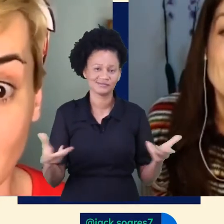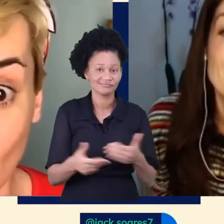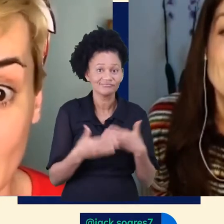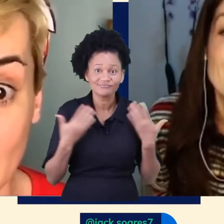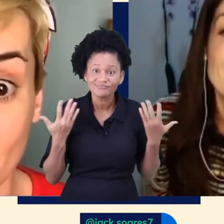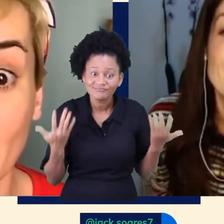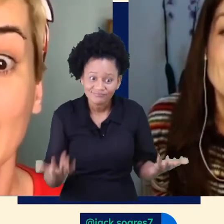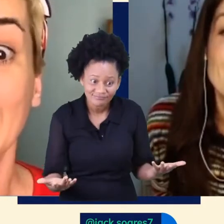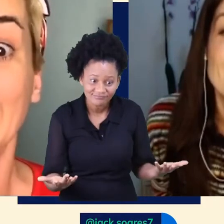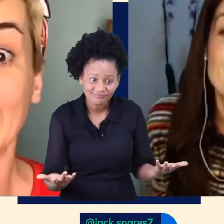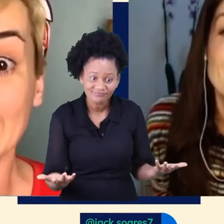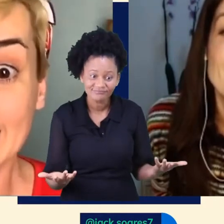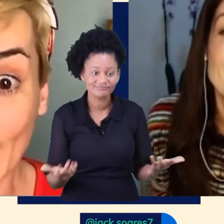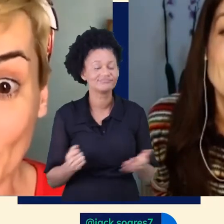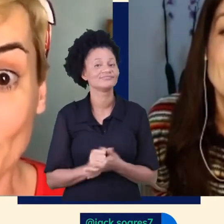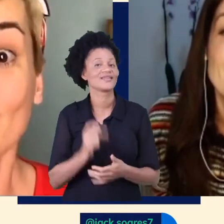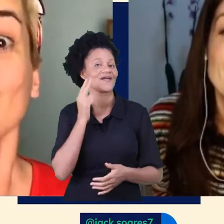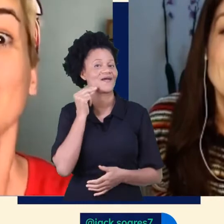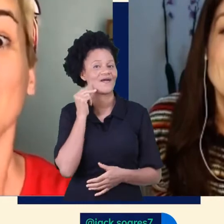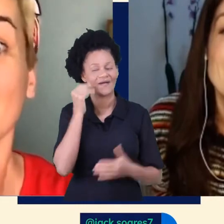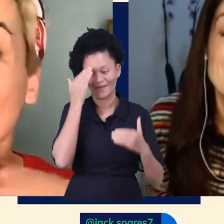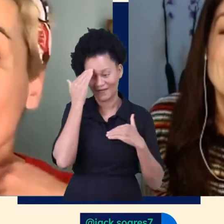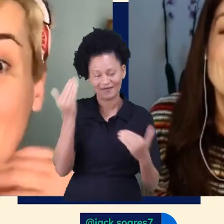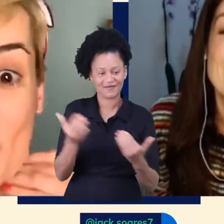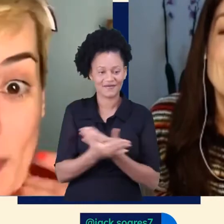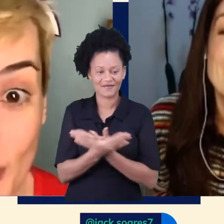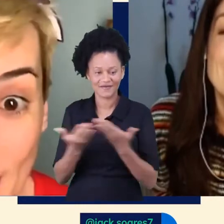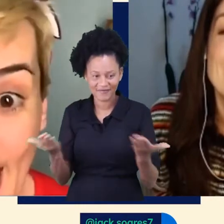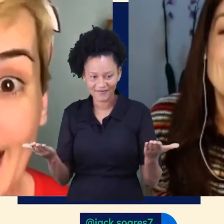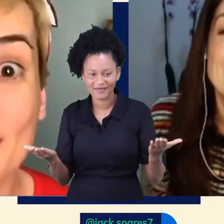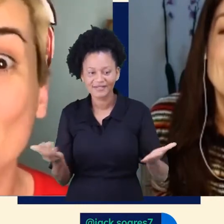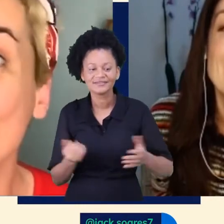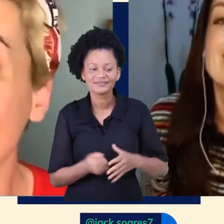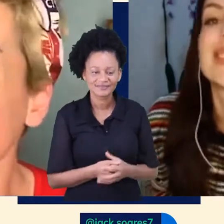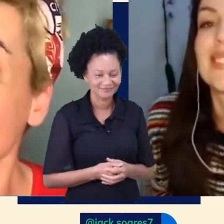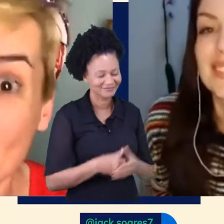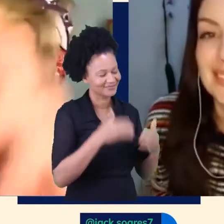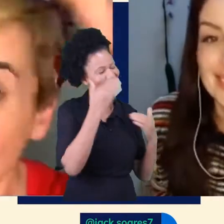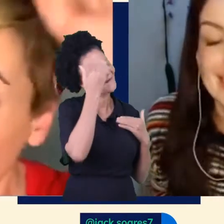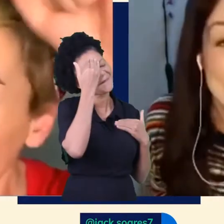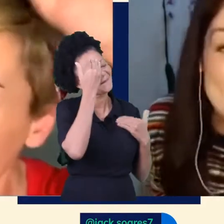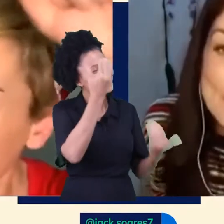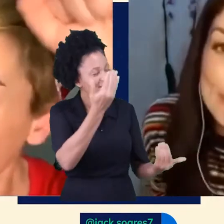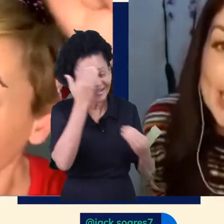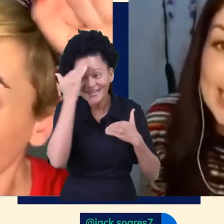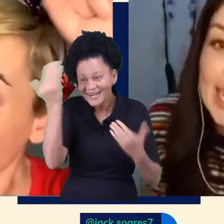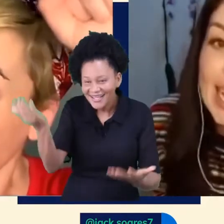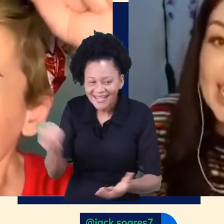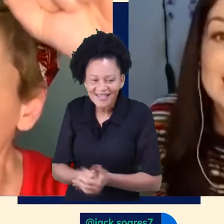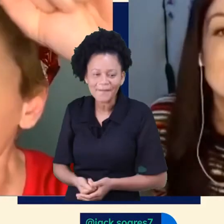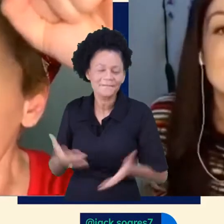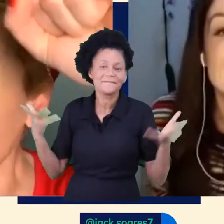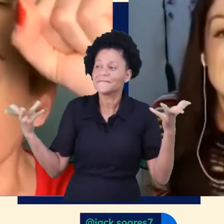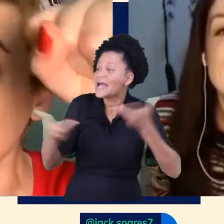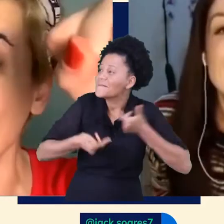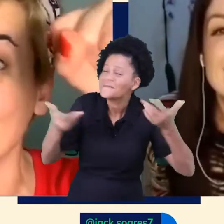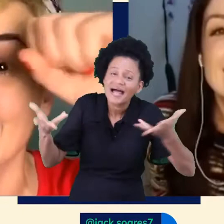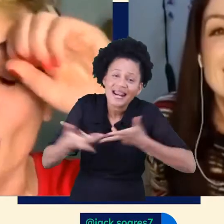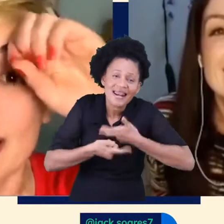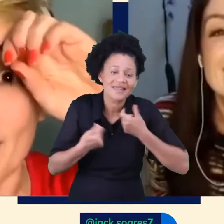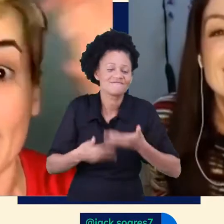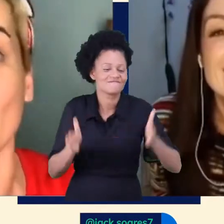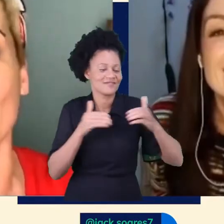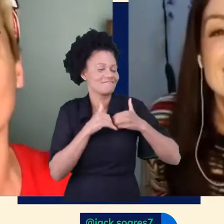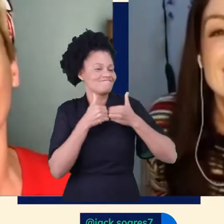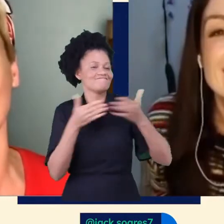e ensinar tanta coisa. Então, Carol, muito obrigada. Você não tem... Obrigada, querida. Não tem cabeça oca nem